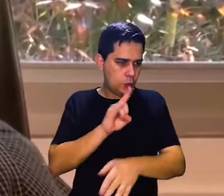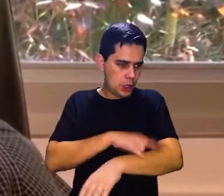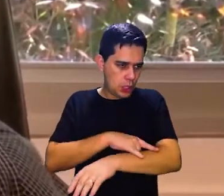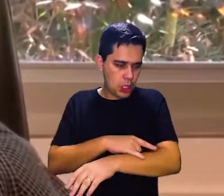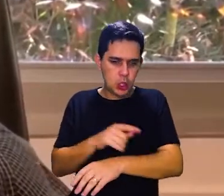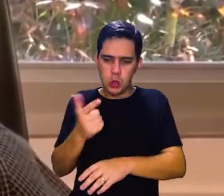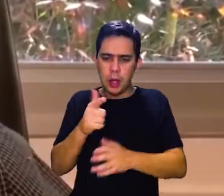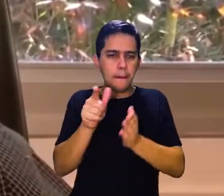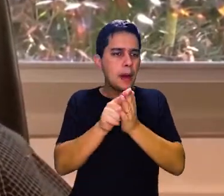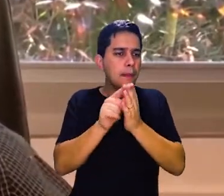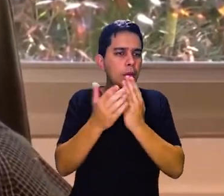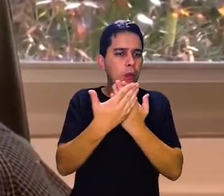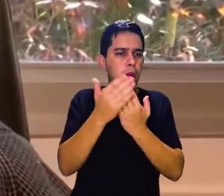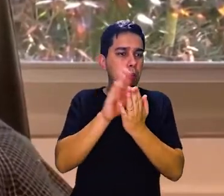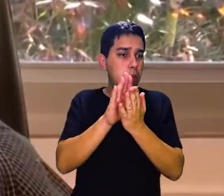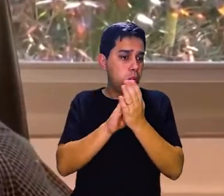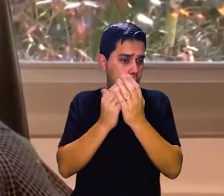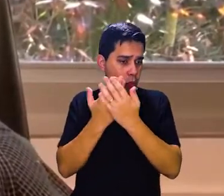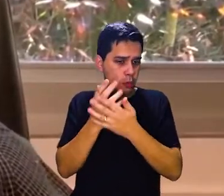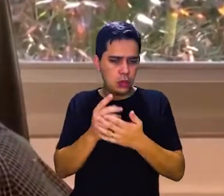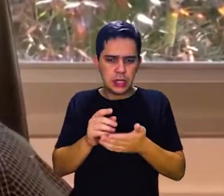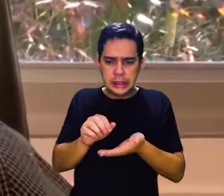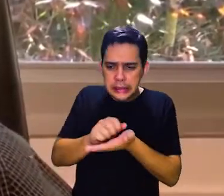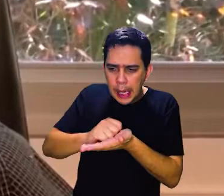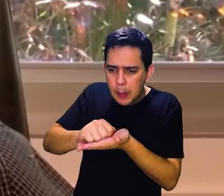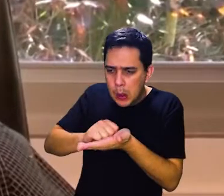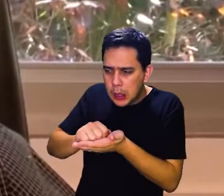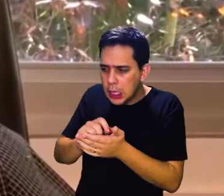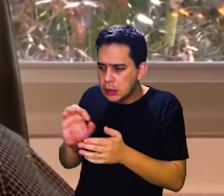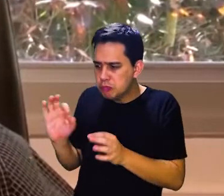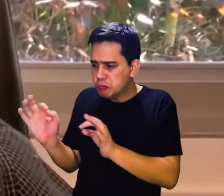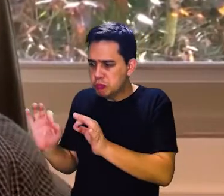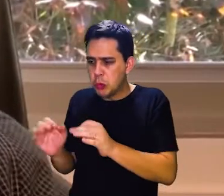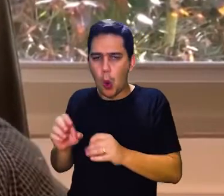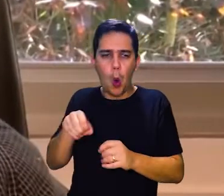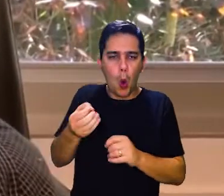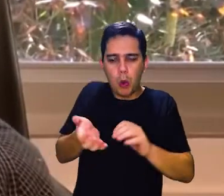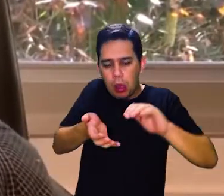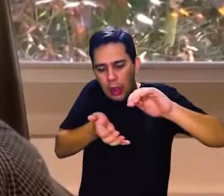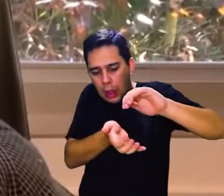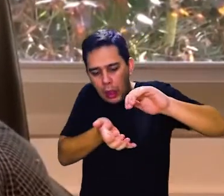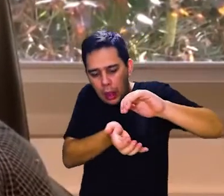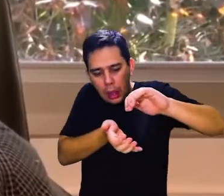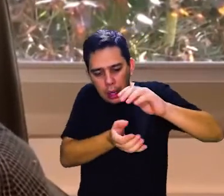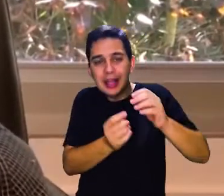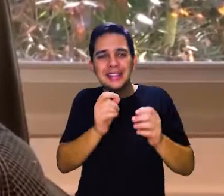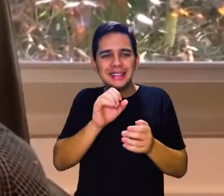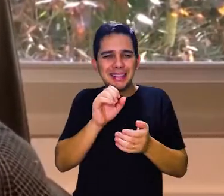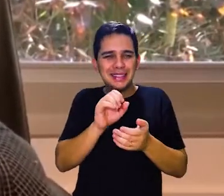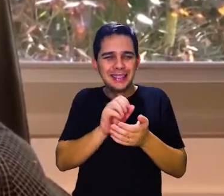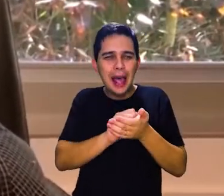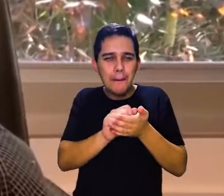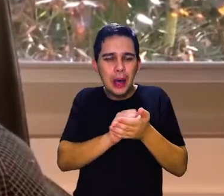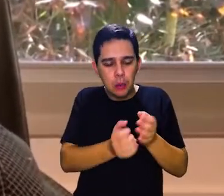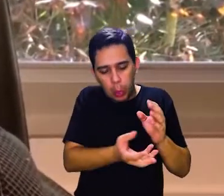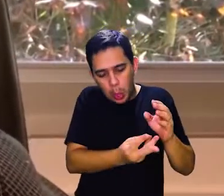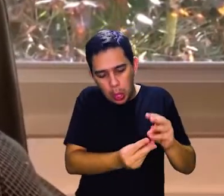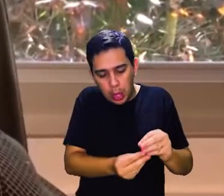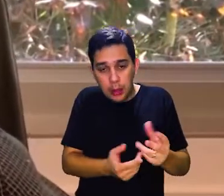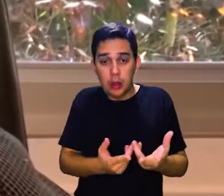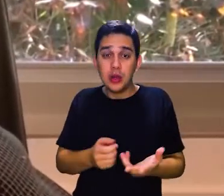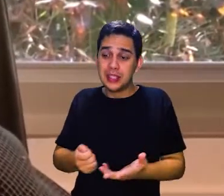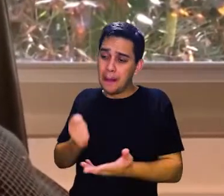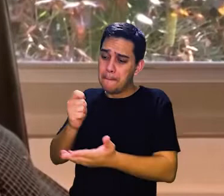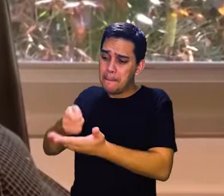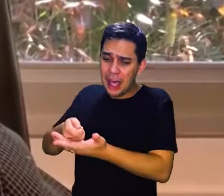higiênico, papel toalha, sabonete, ou que estejam arredondando para cima o troco